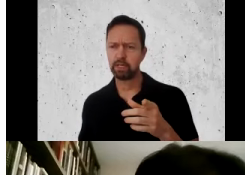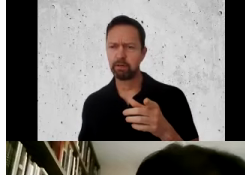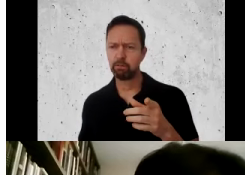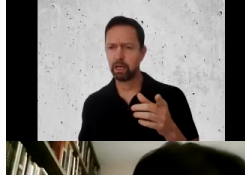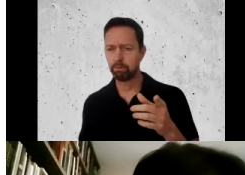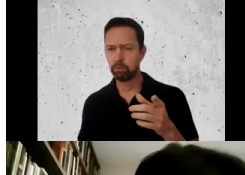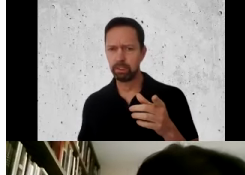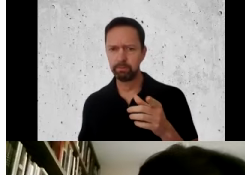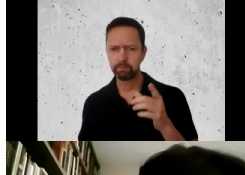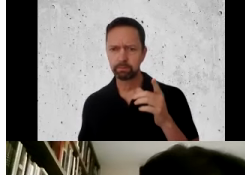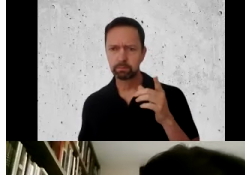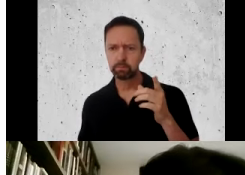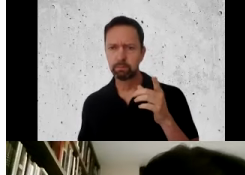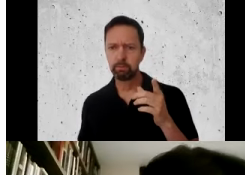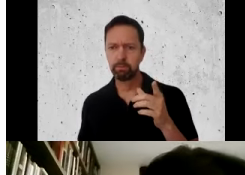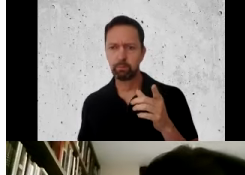terra federal, terra pública,